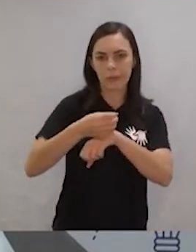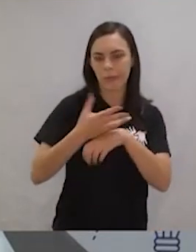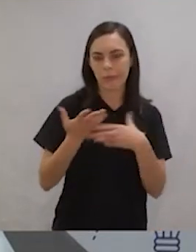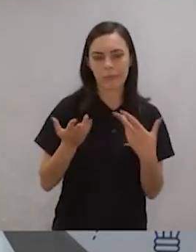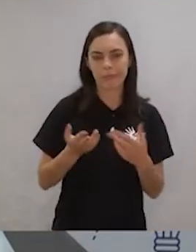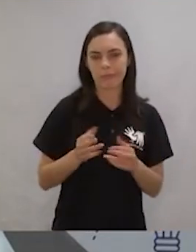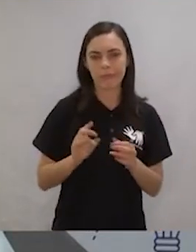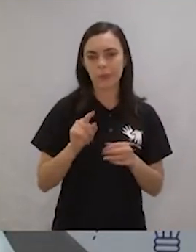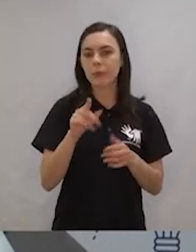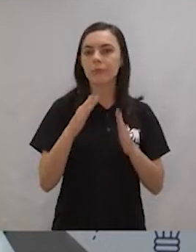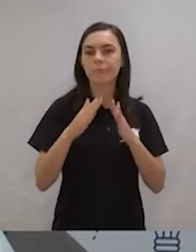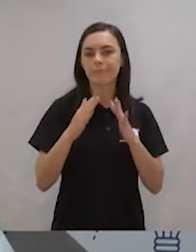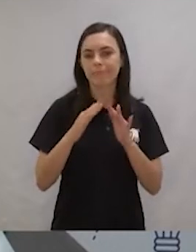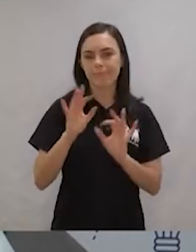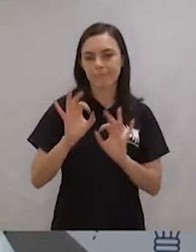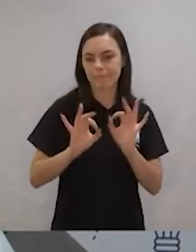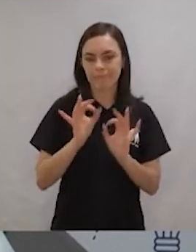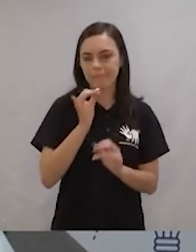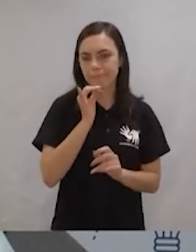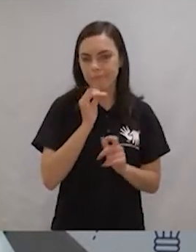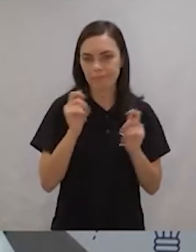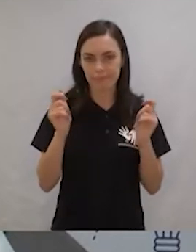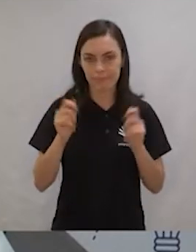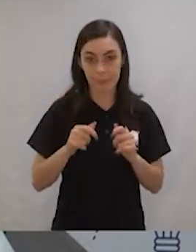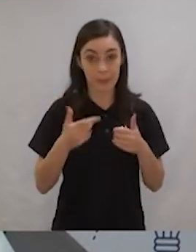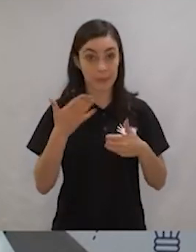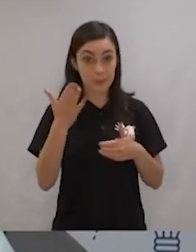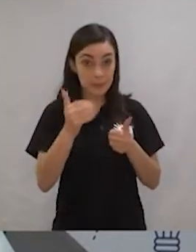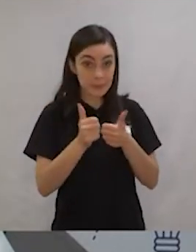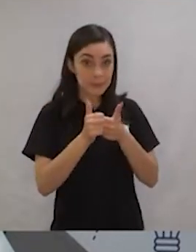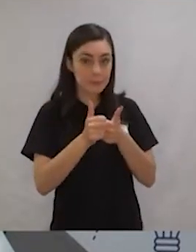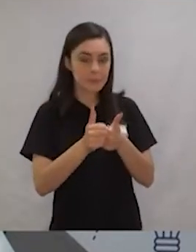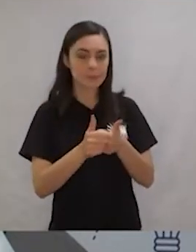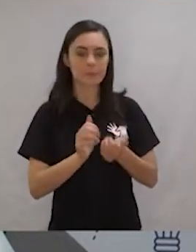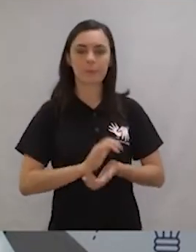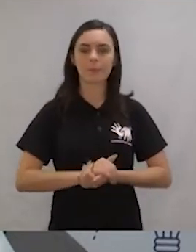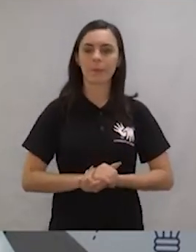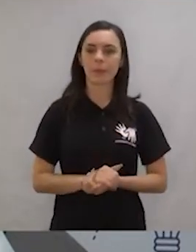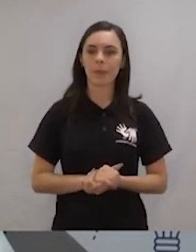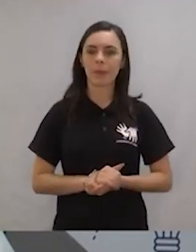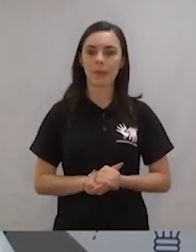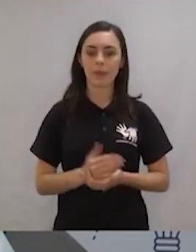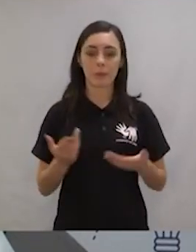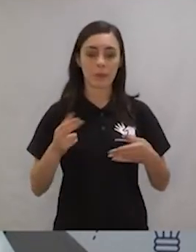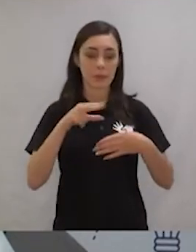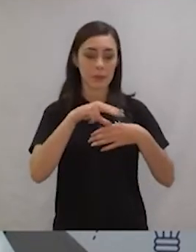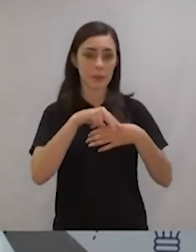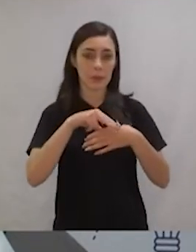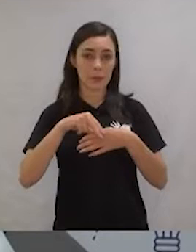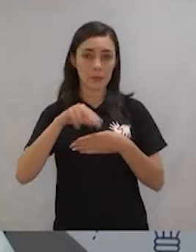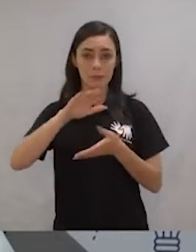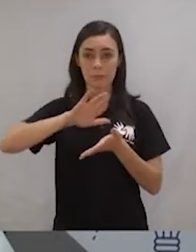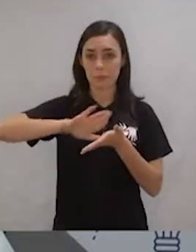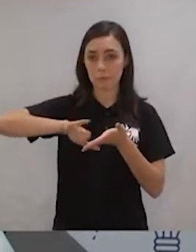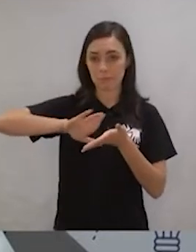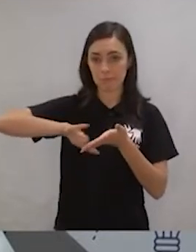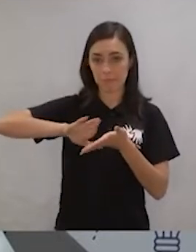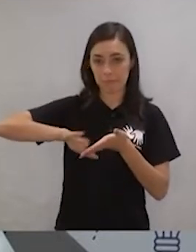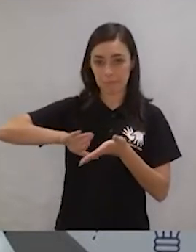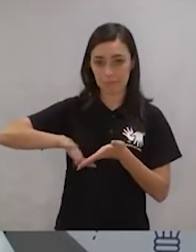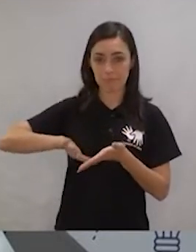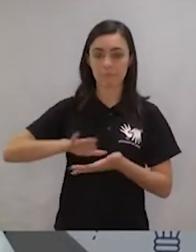tiverem em casa. Vamos acompanhar aqui a professora novamente? Vou retirar os grampos da